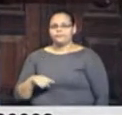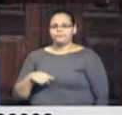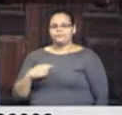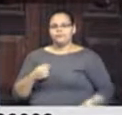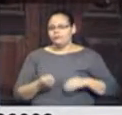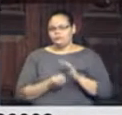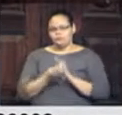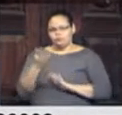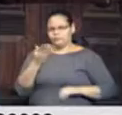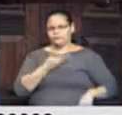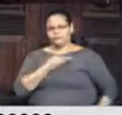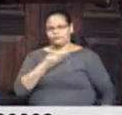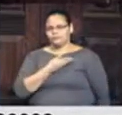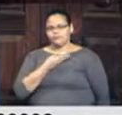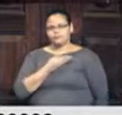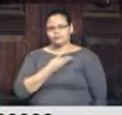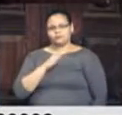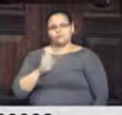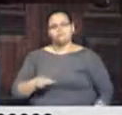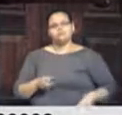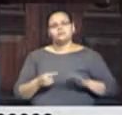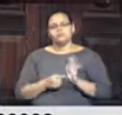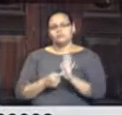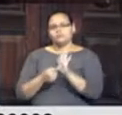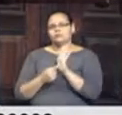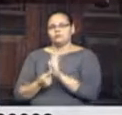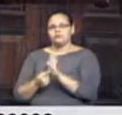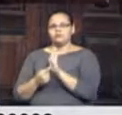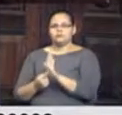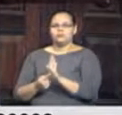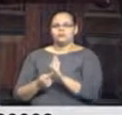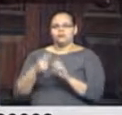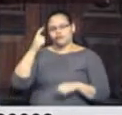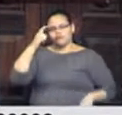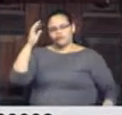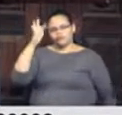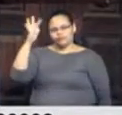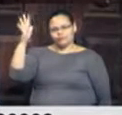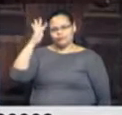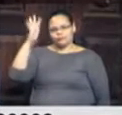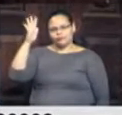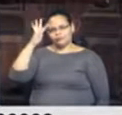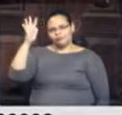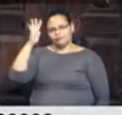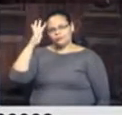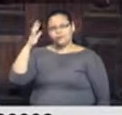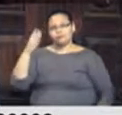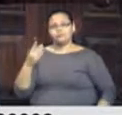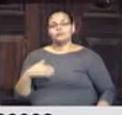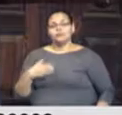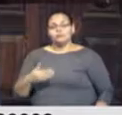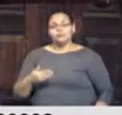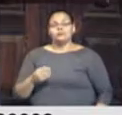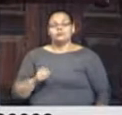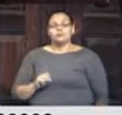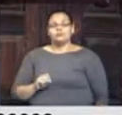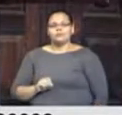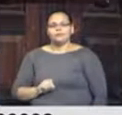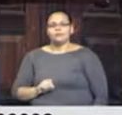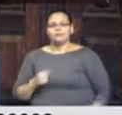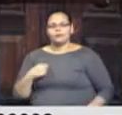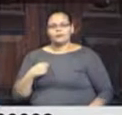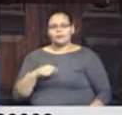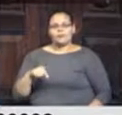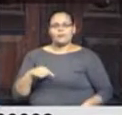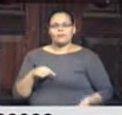E vários colegas aqui já apresentaram as suas reflexões e deram as suas respectivas contribuições. Mas